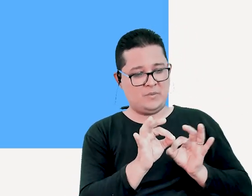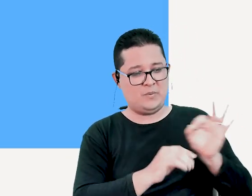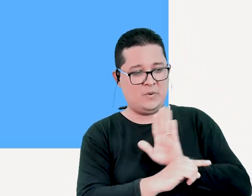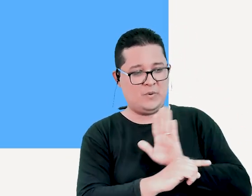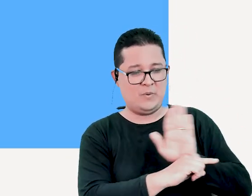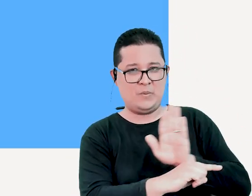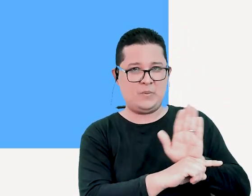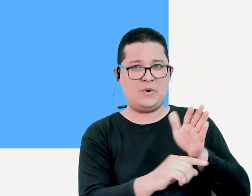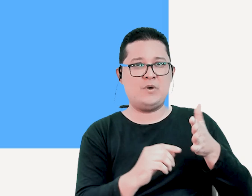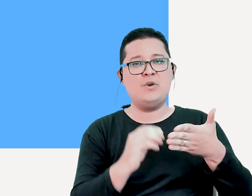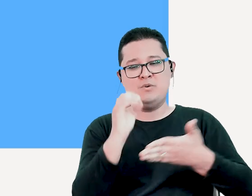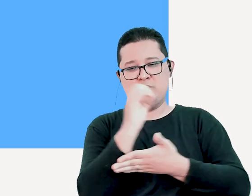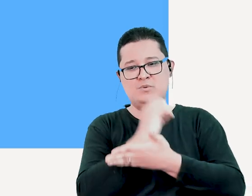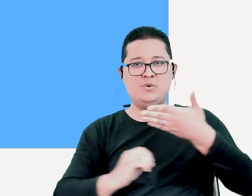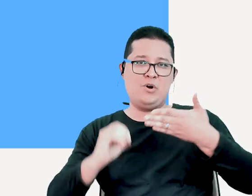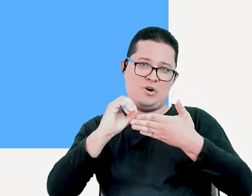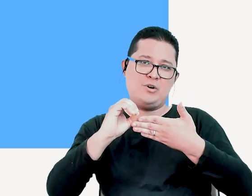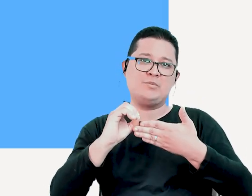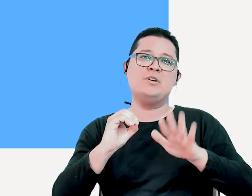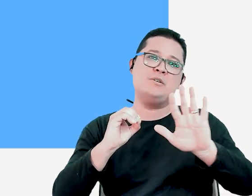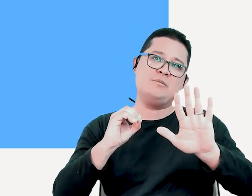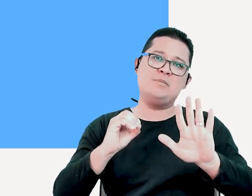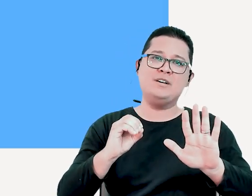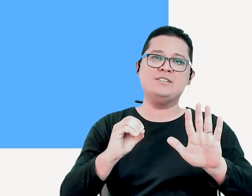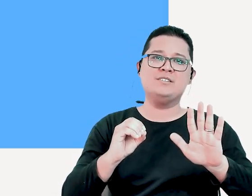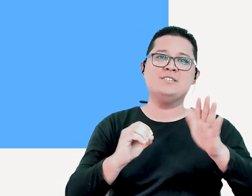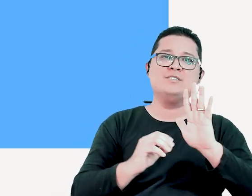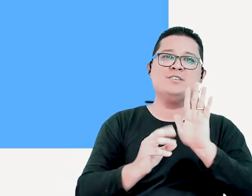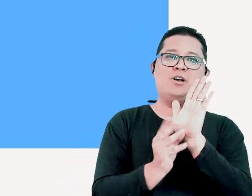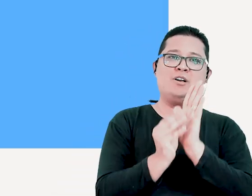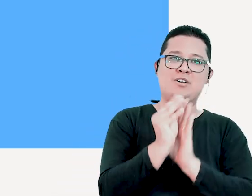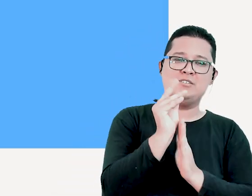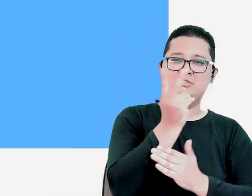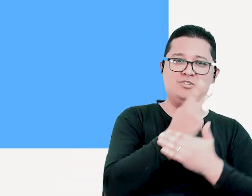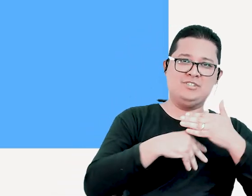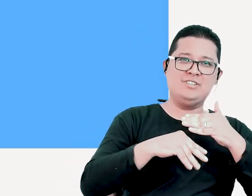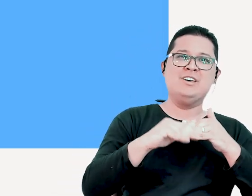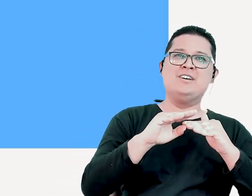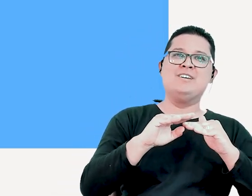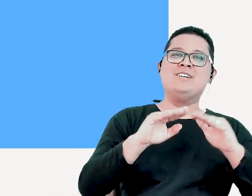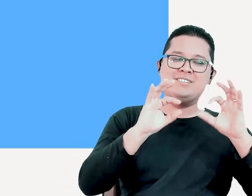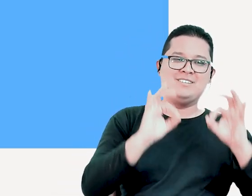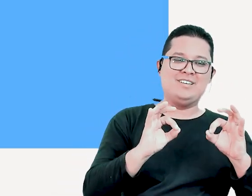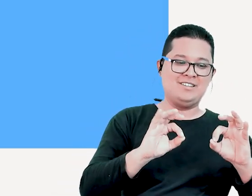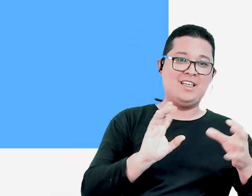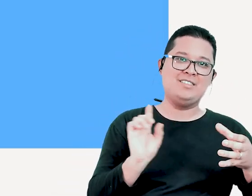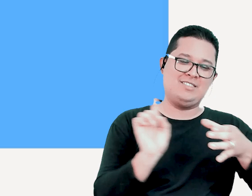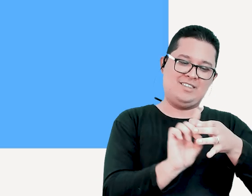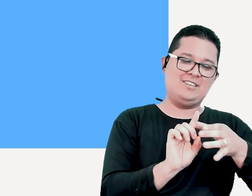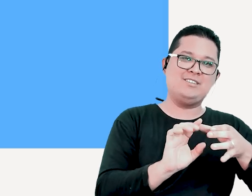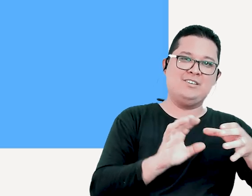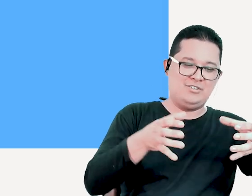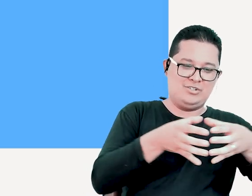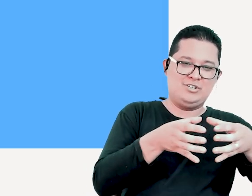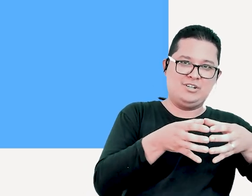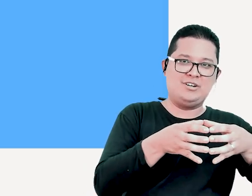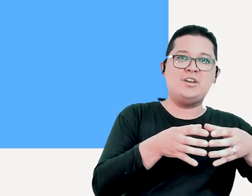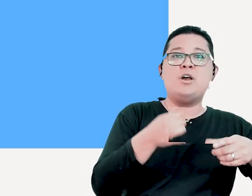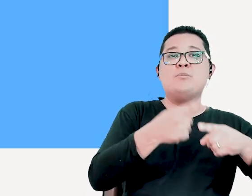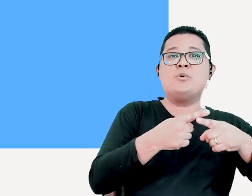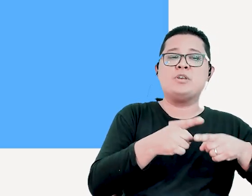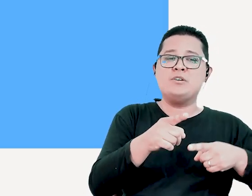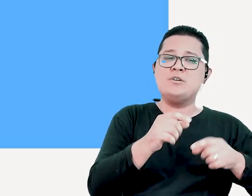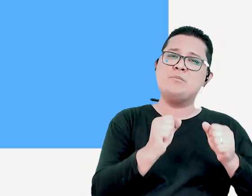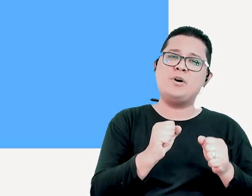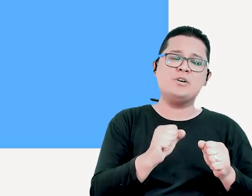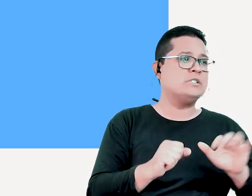dos content designers que estão alocados dentro dos times, porque eles podem trazer insumos no sentido de, estou